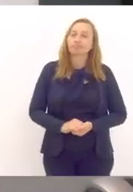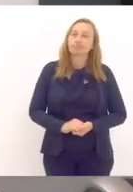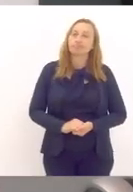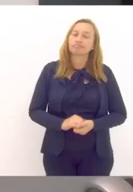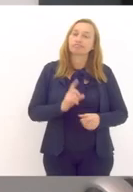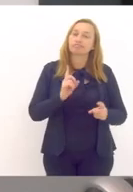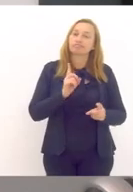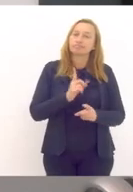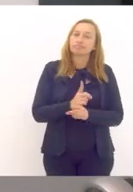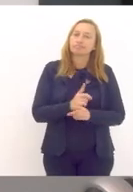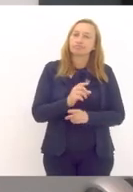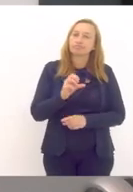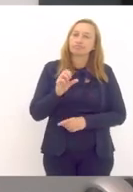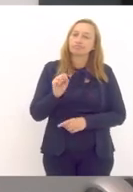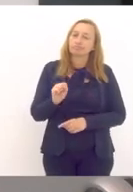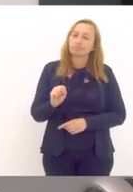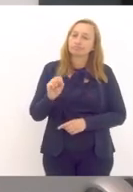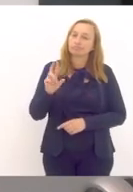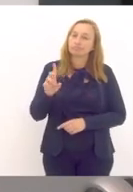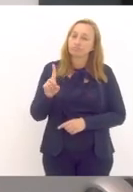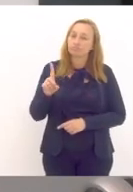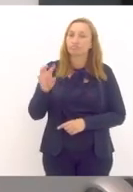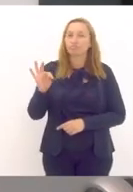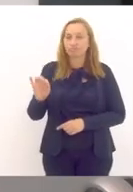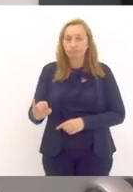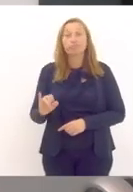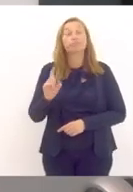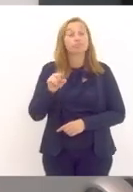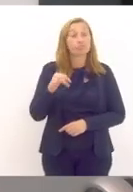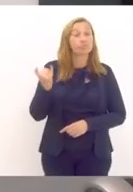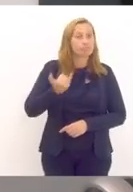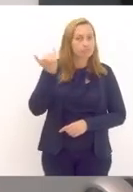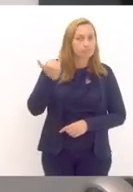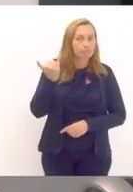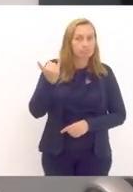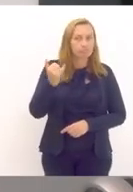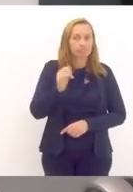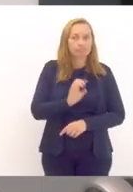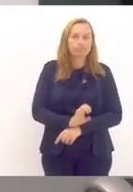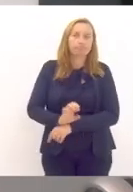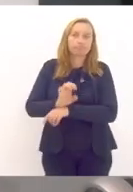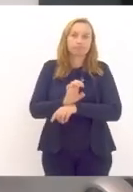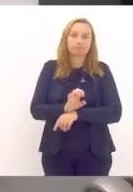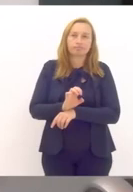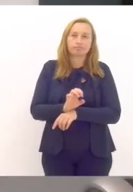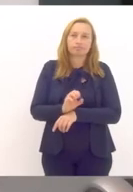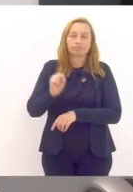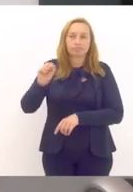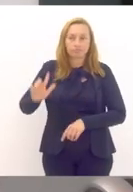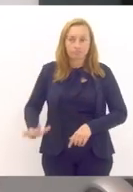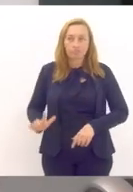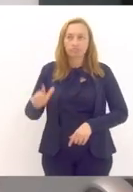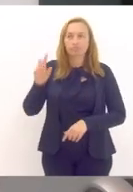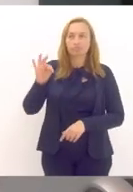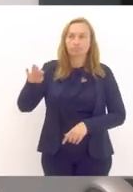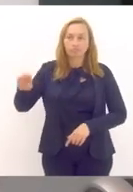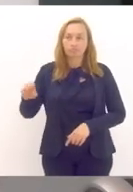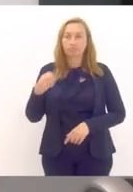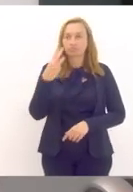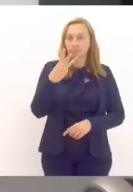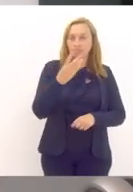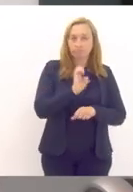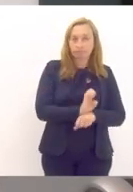COSUD, o que é importante, né, dos estados da região sul e sudeste. Três estados